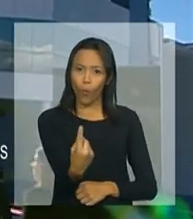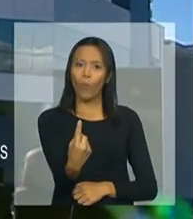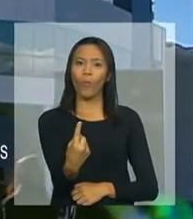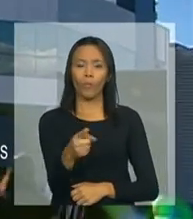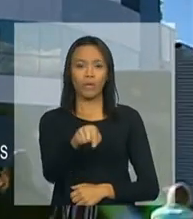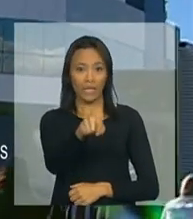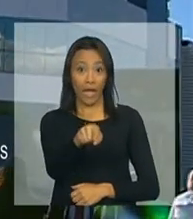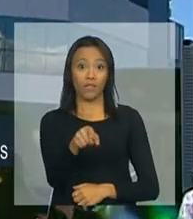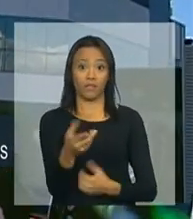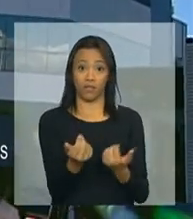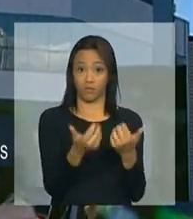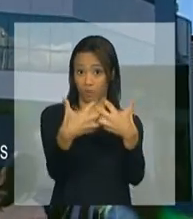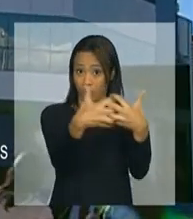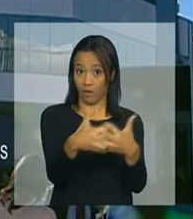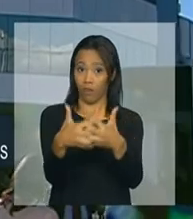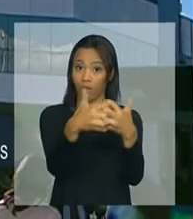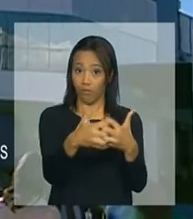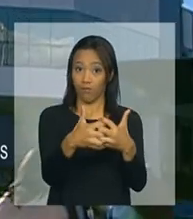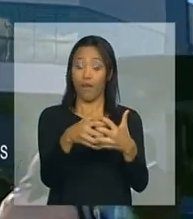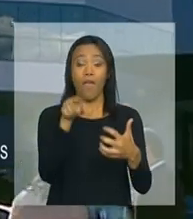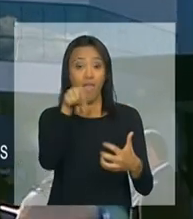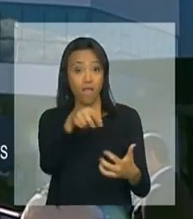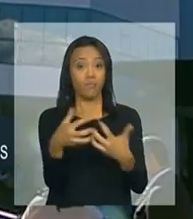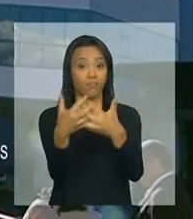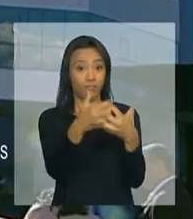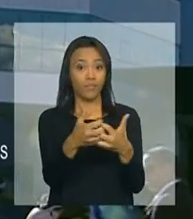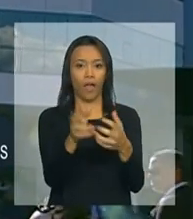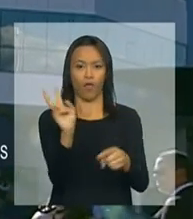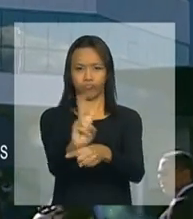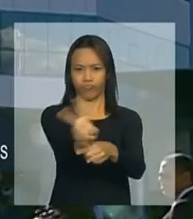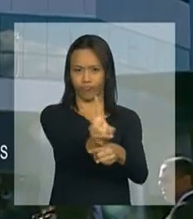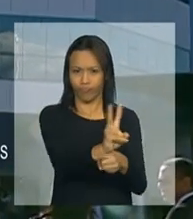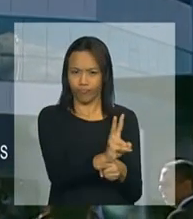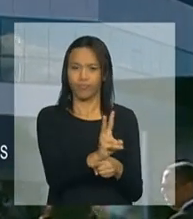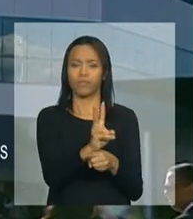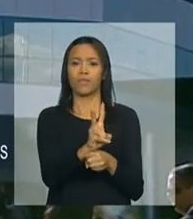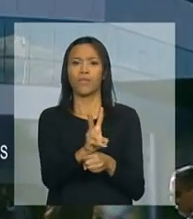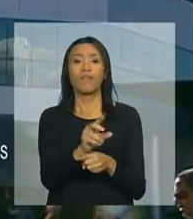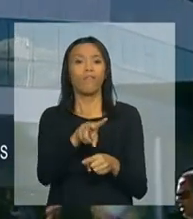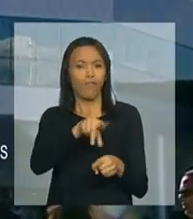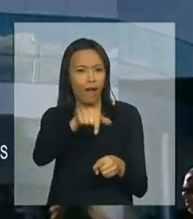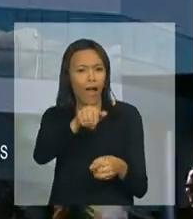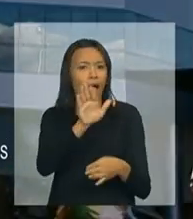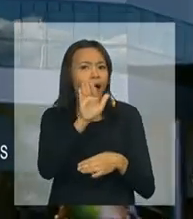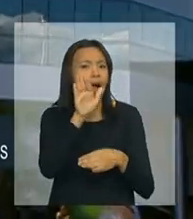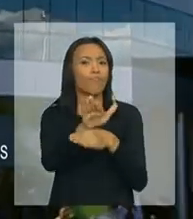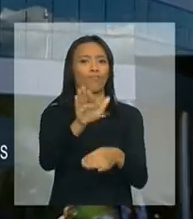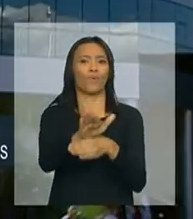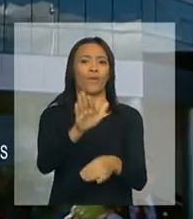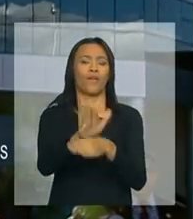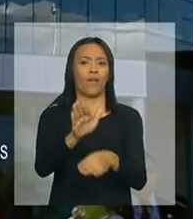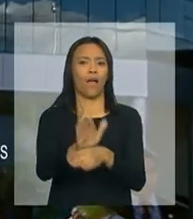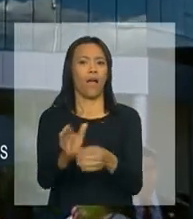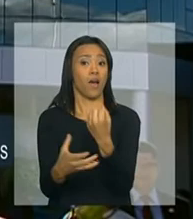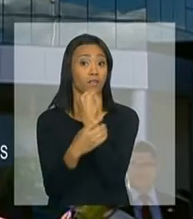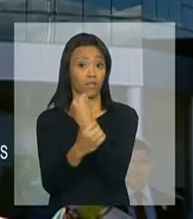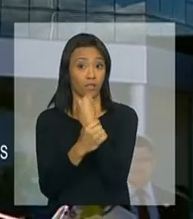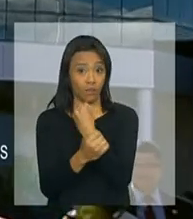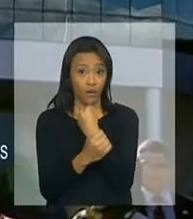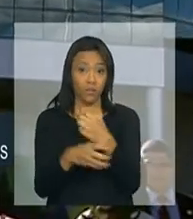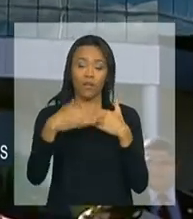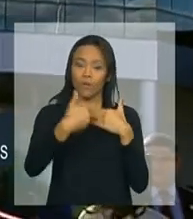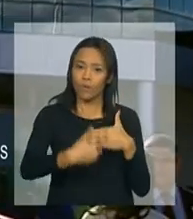Centro de Controle móvel esses centros vão contribuir nas ações de segurança durante os